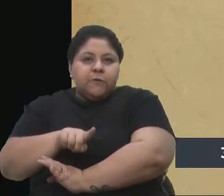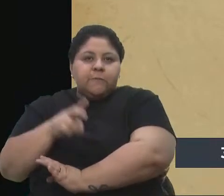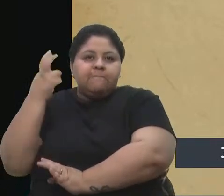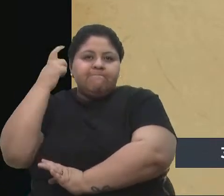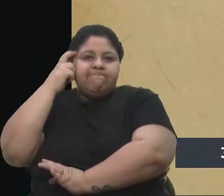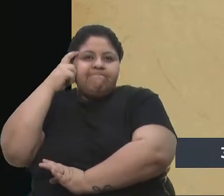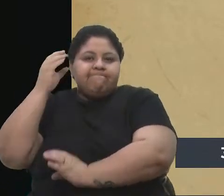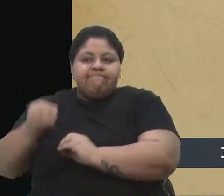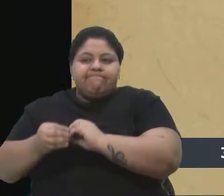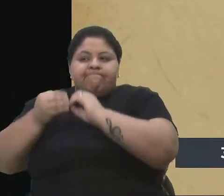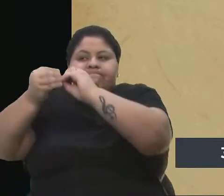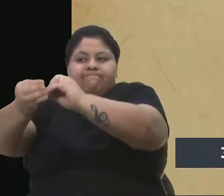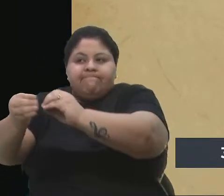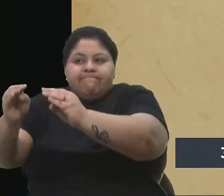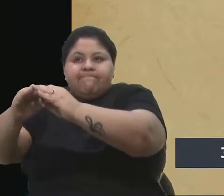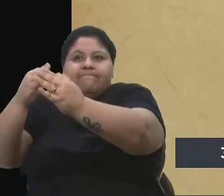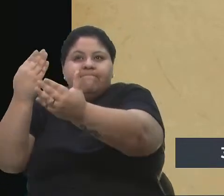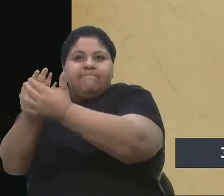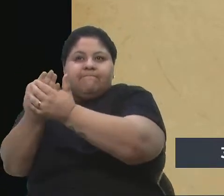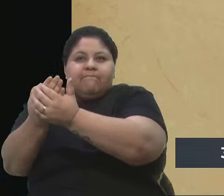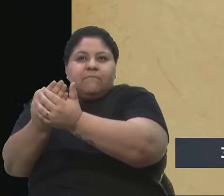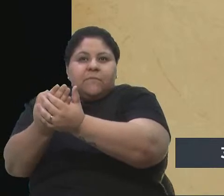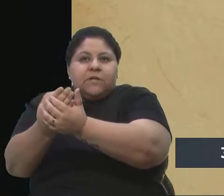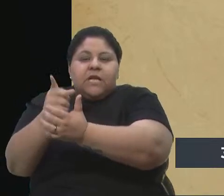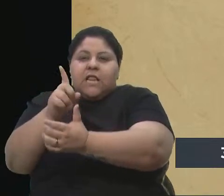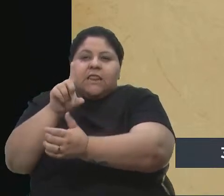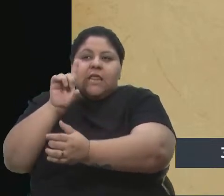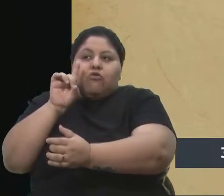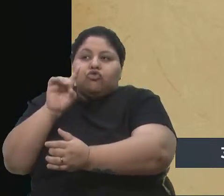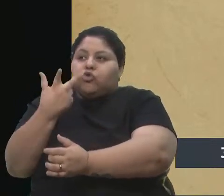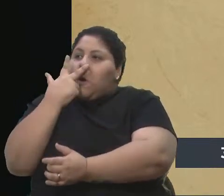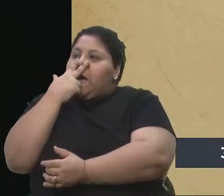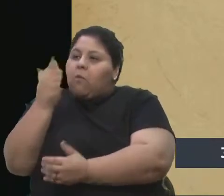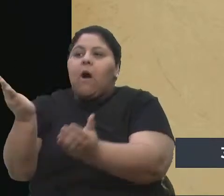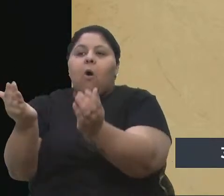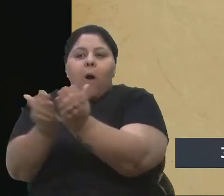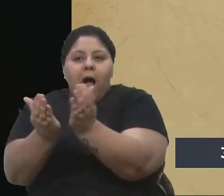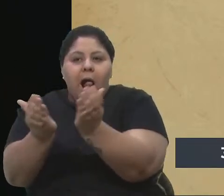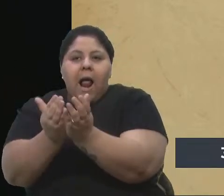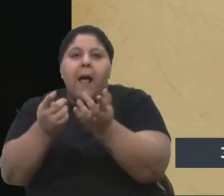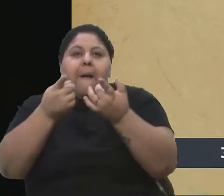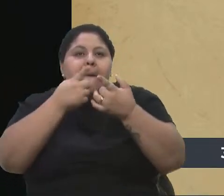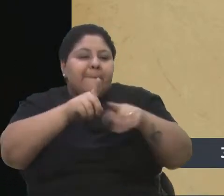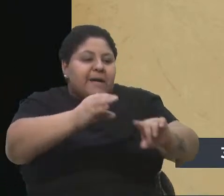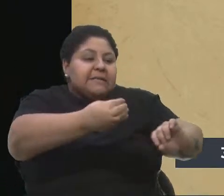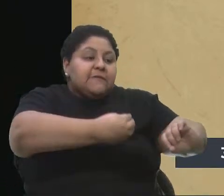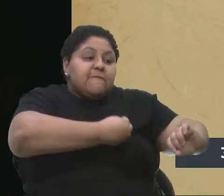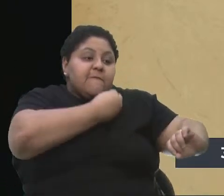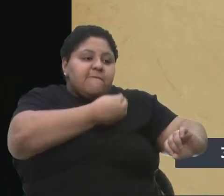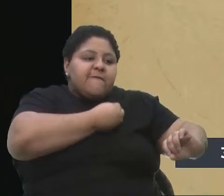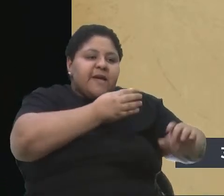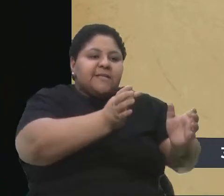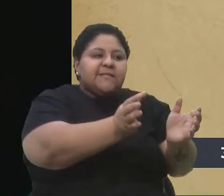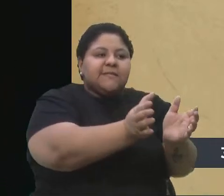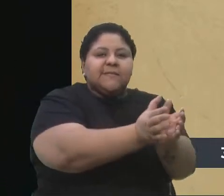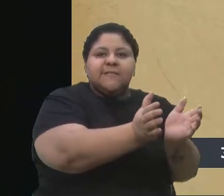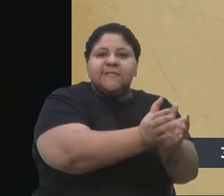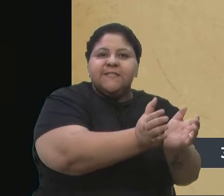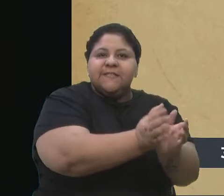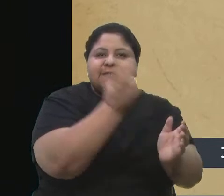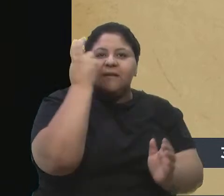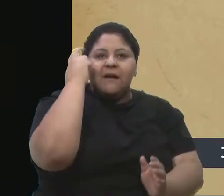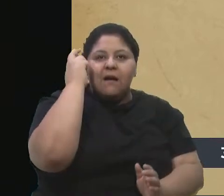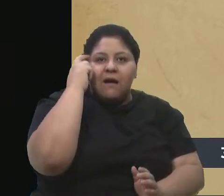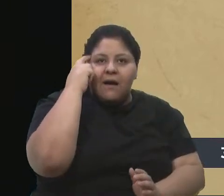para as escolas, mas muito mais do que em formato de aula, eles estão tendo vivências da nossa cultura, estão aprendendo